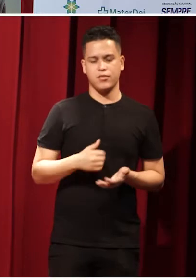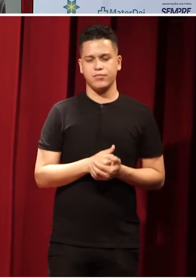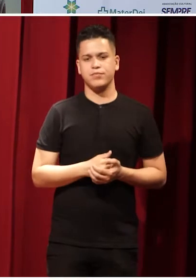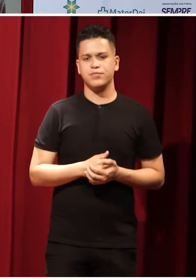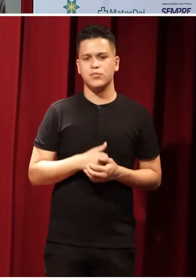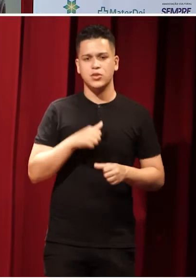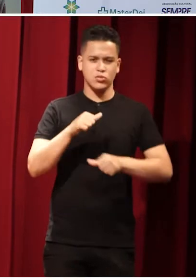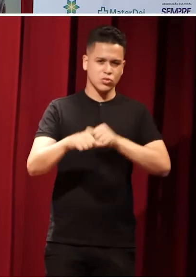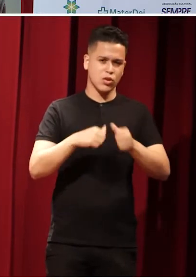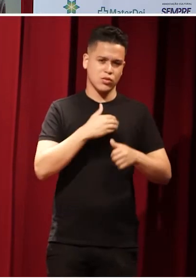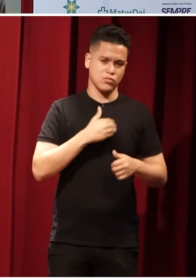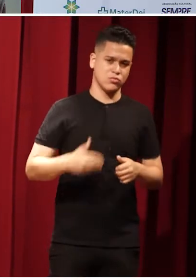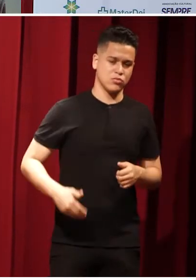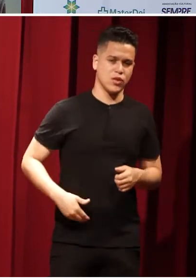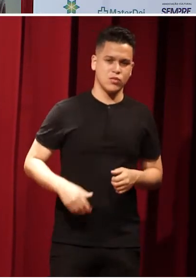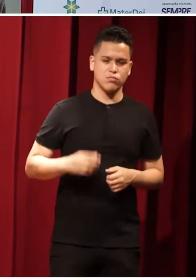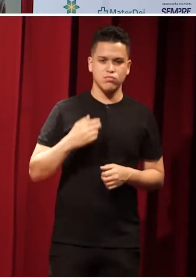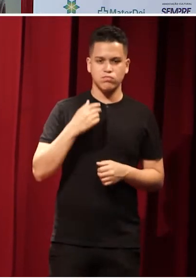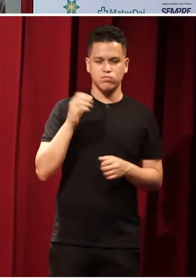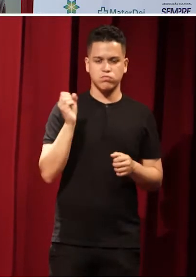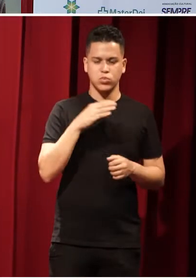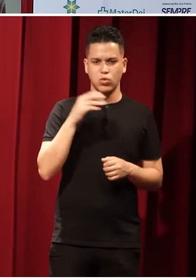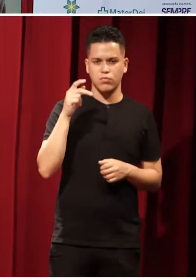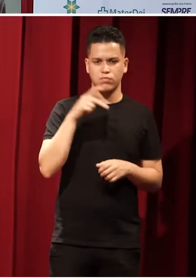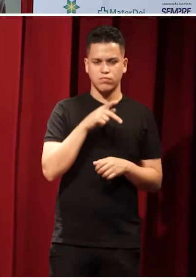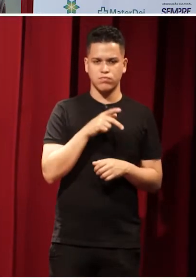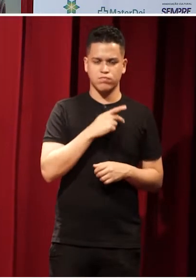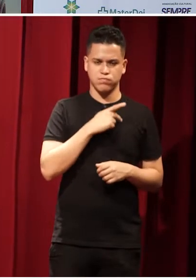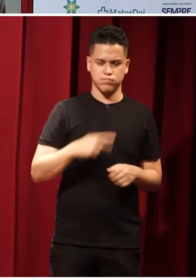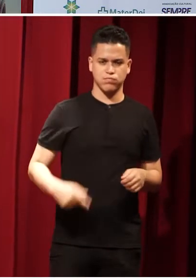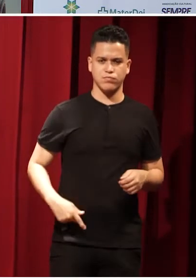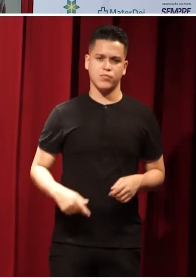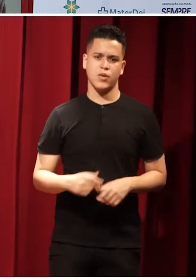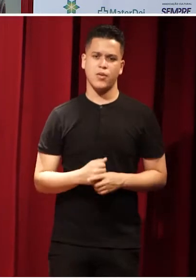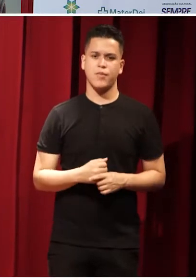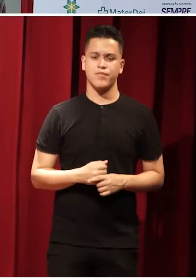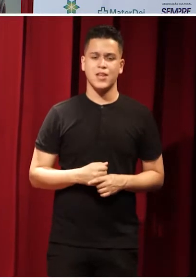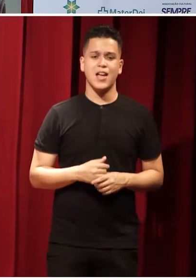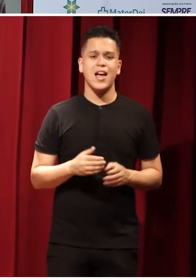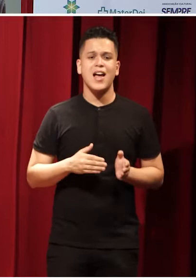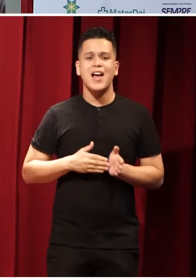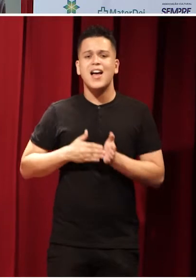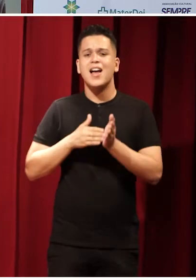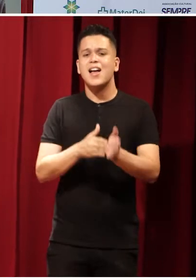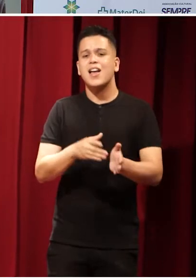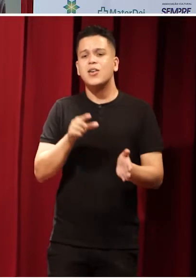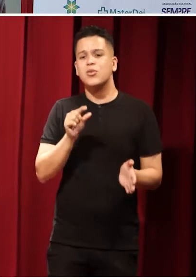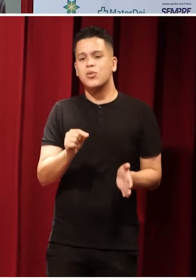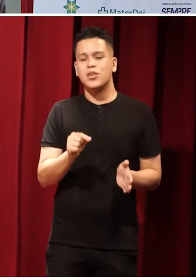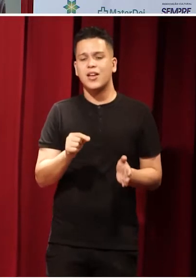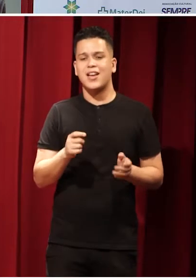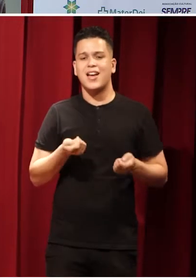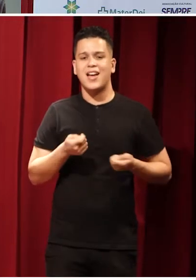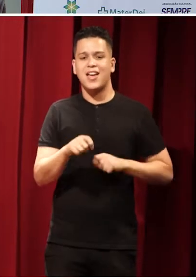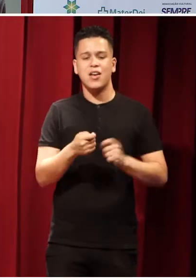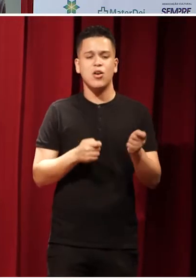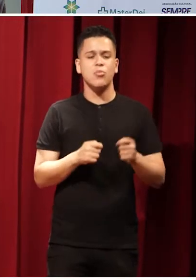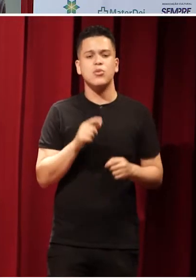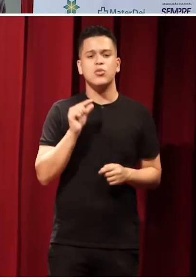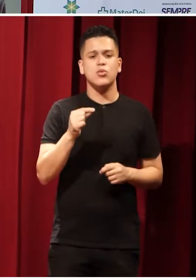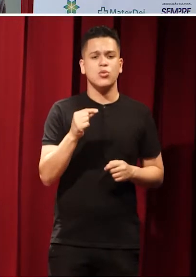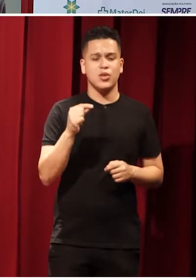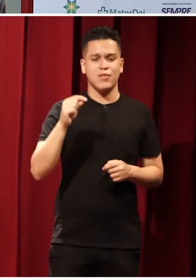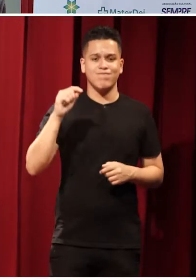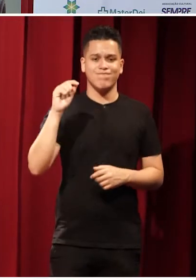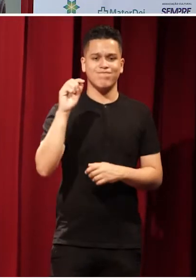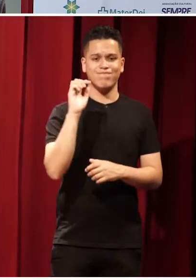atual governo, toda a sinalização governamental vai no sentido da economia da destruição da natureza, ou